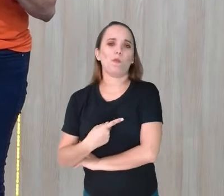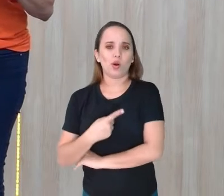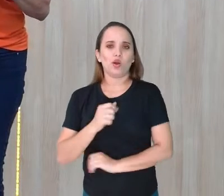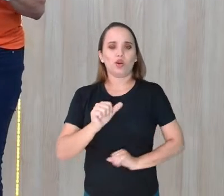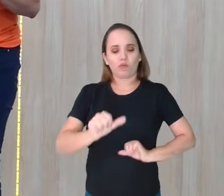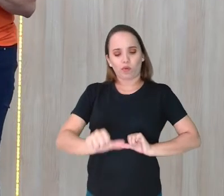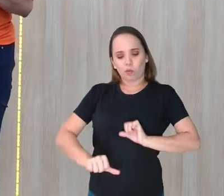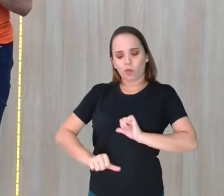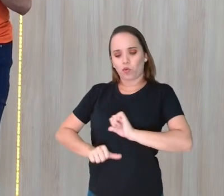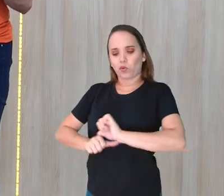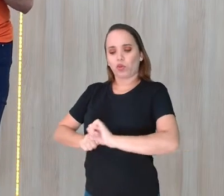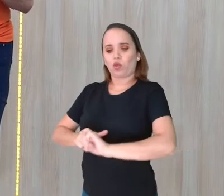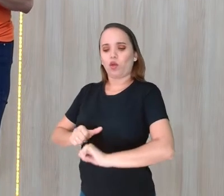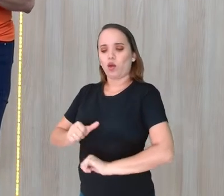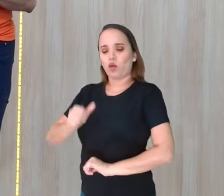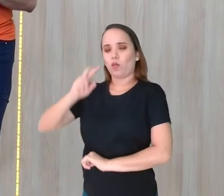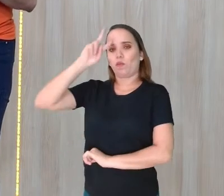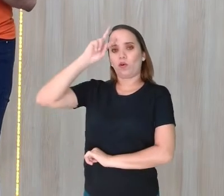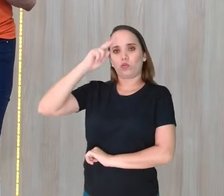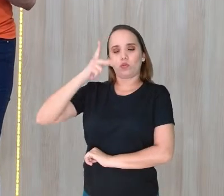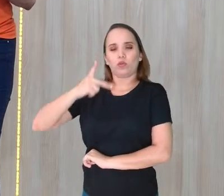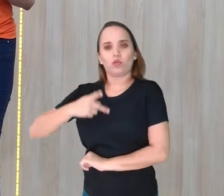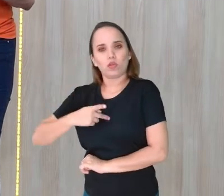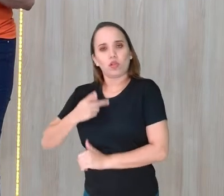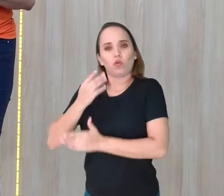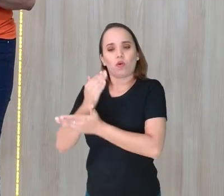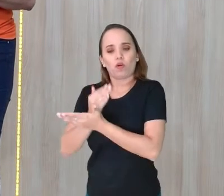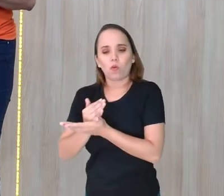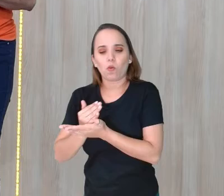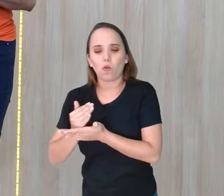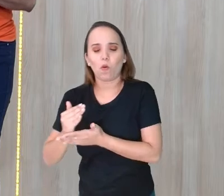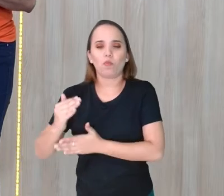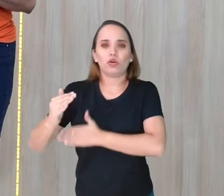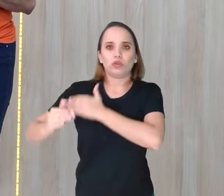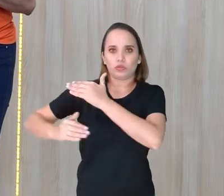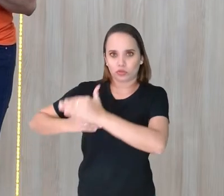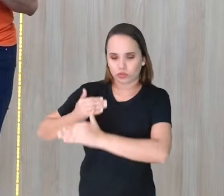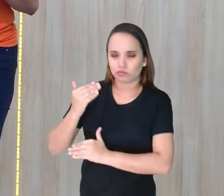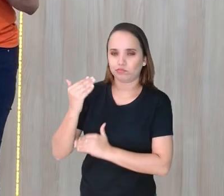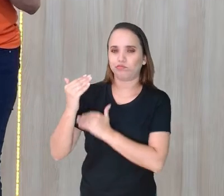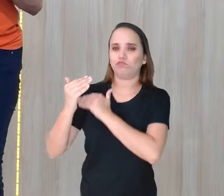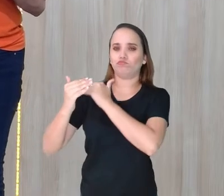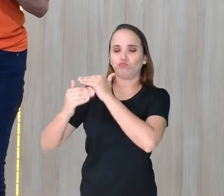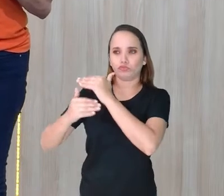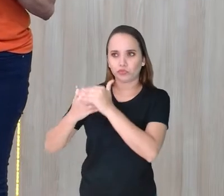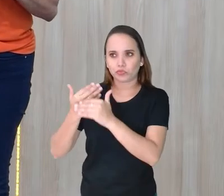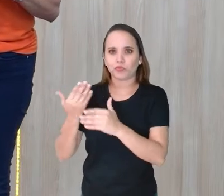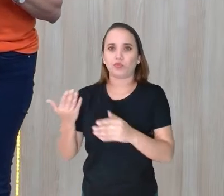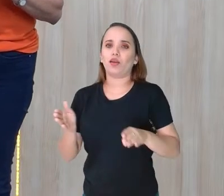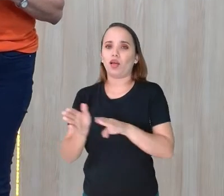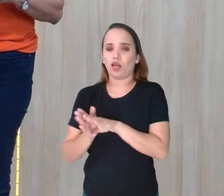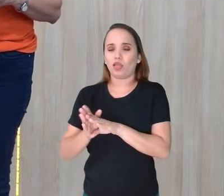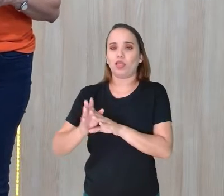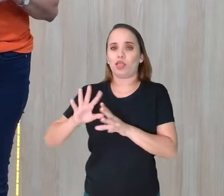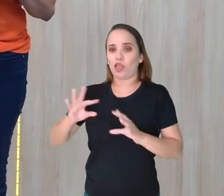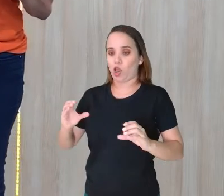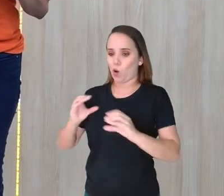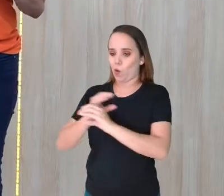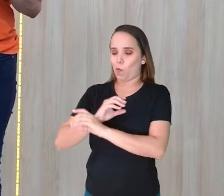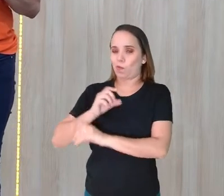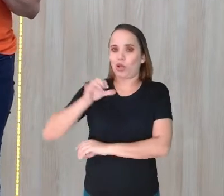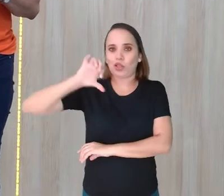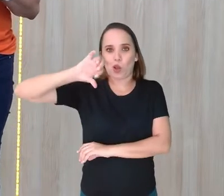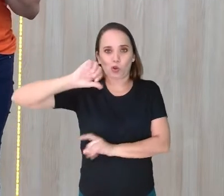feto, e aí vai começando todas as fases de desenvolvimento no ser humano, até chegar aos 9 meses e